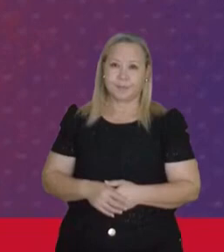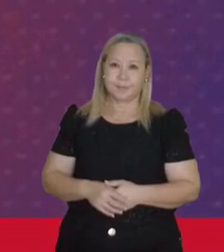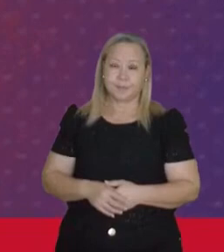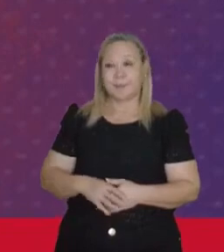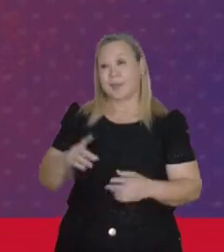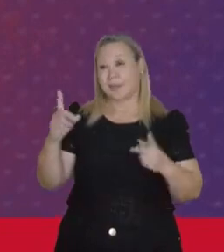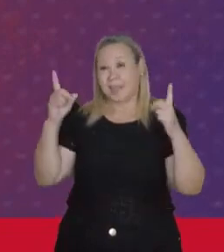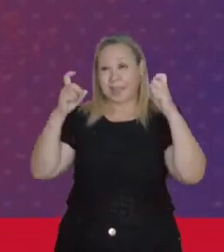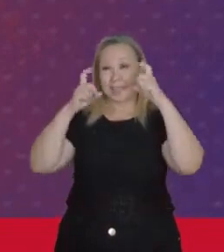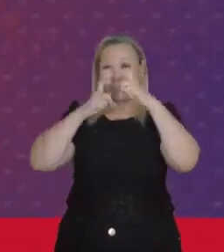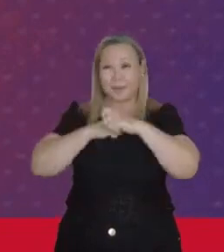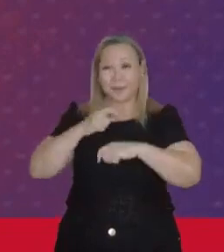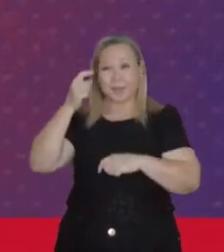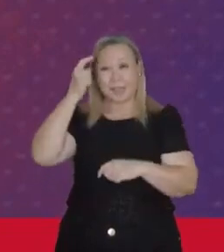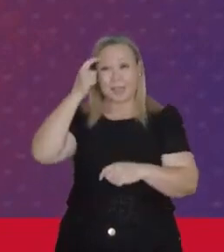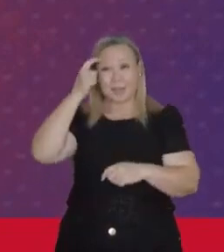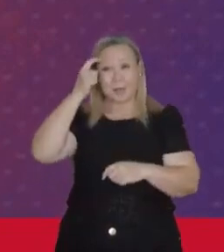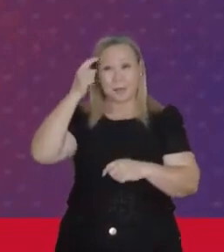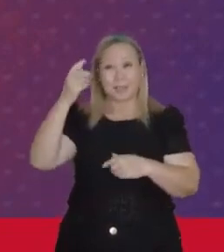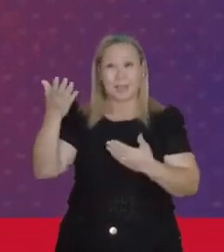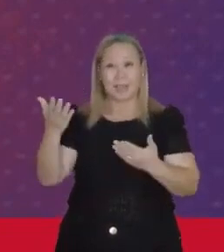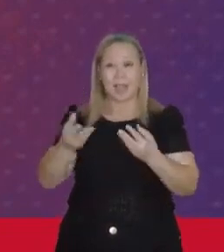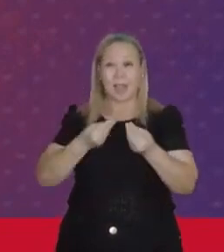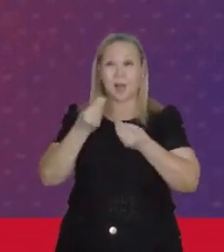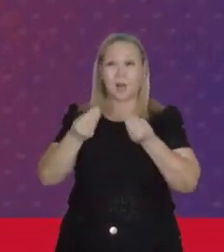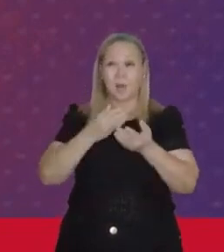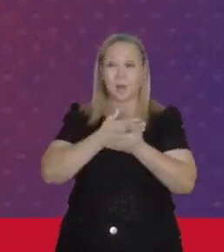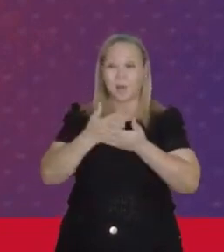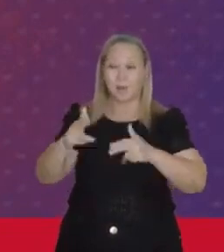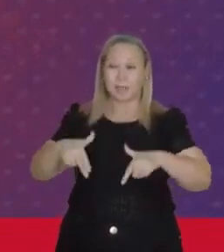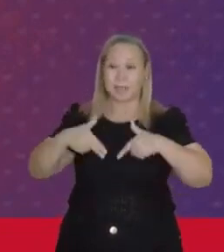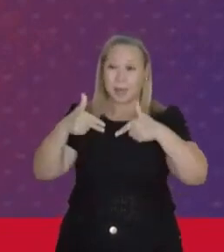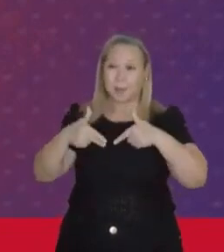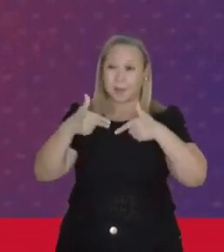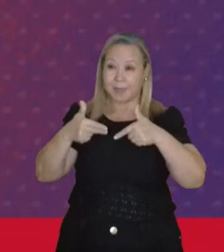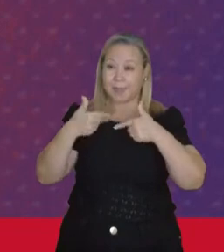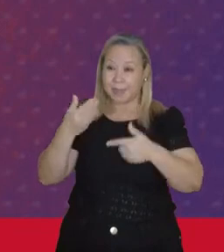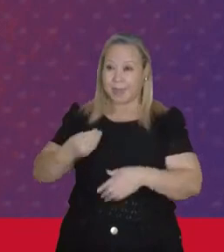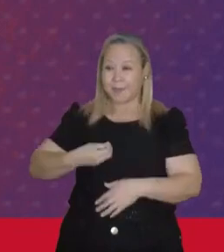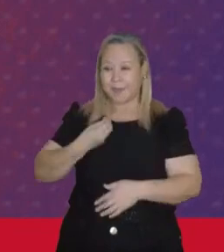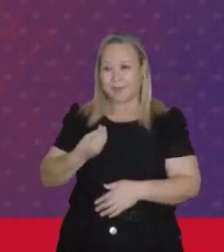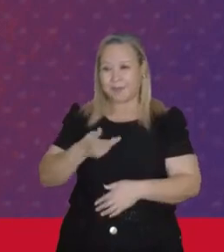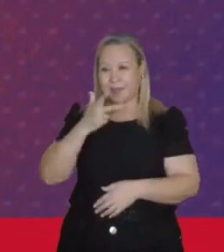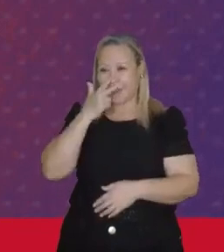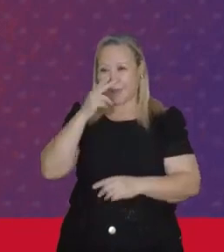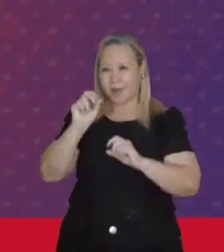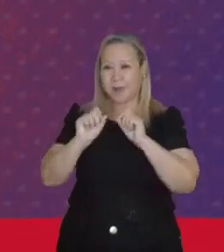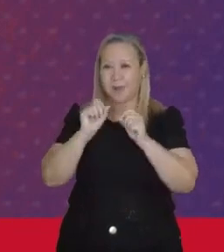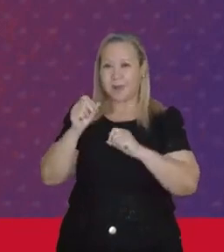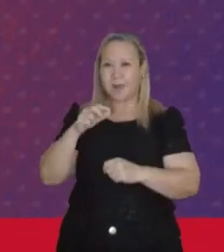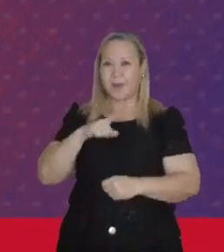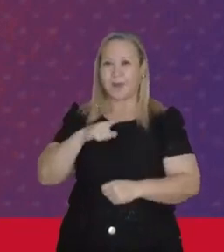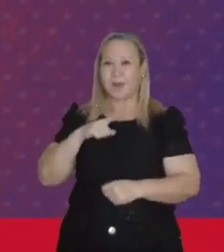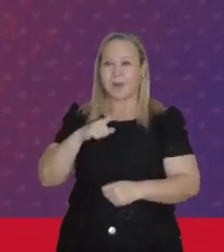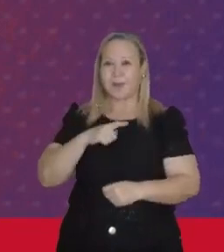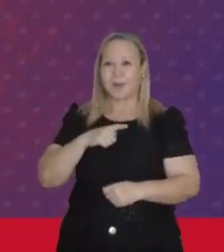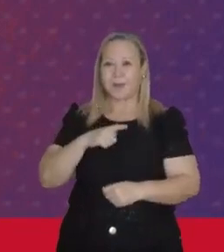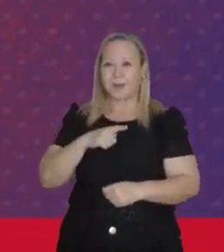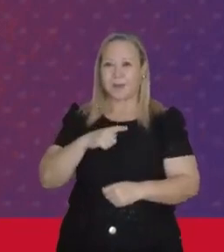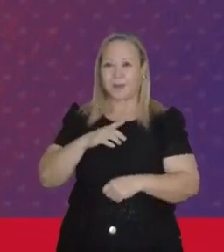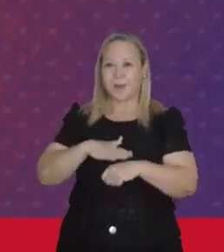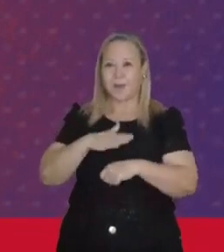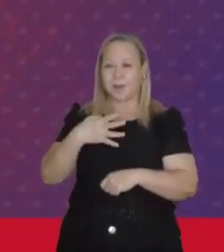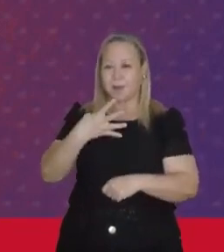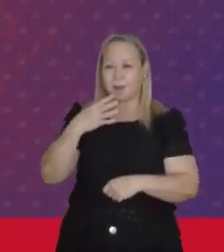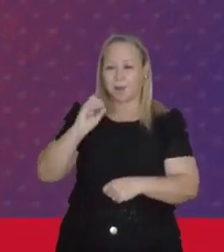É difícil, assim, pensar como que eu comecei a militar na minha vida, né? Eu acho que tem mais de 40 anos,